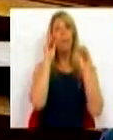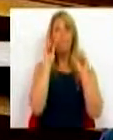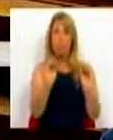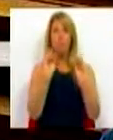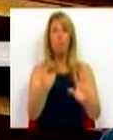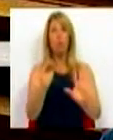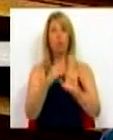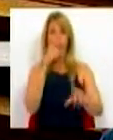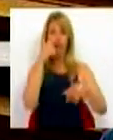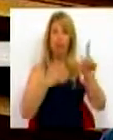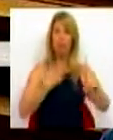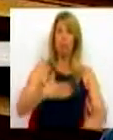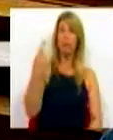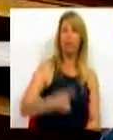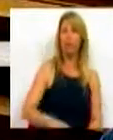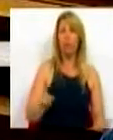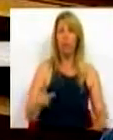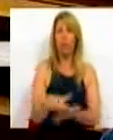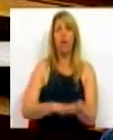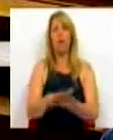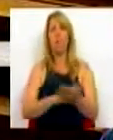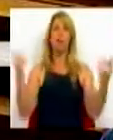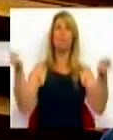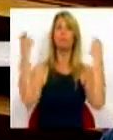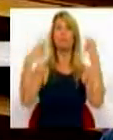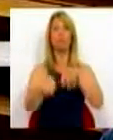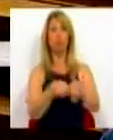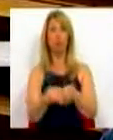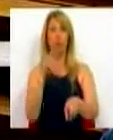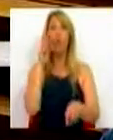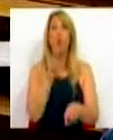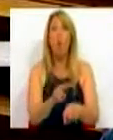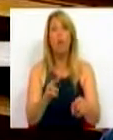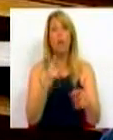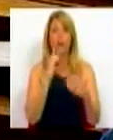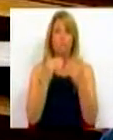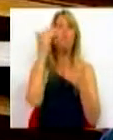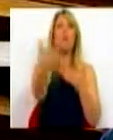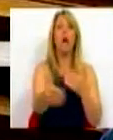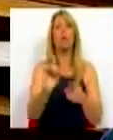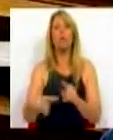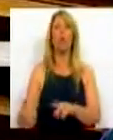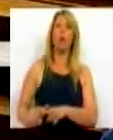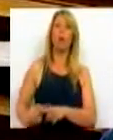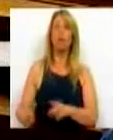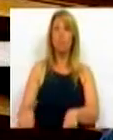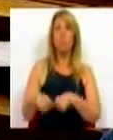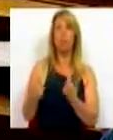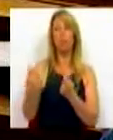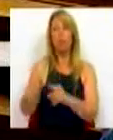em facilitismo ou populismo político. Olha para lá dos entendimentos partidários por conveniências ou interesses